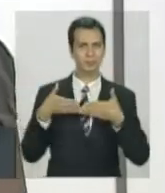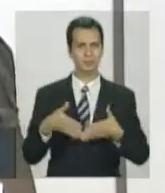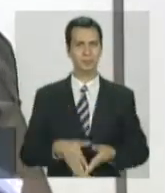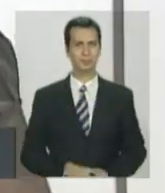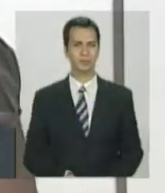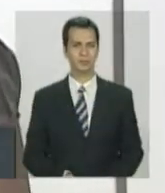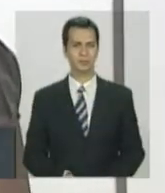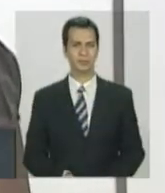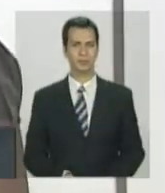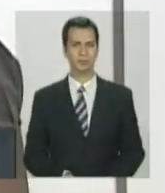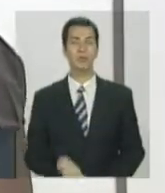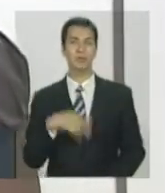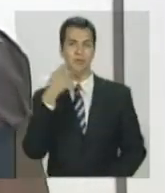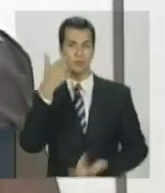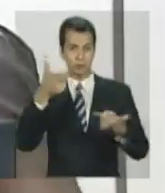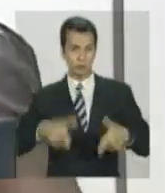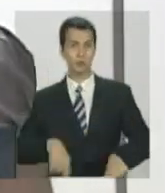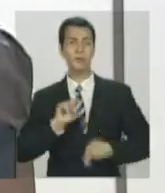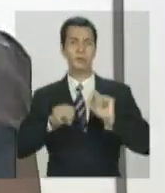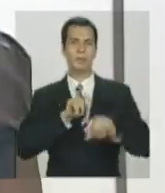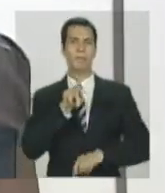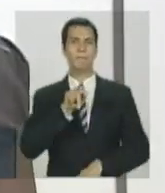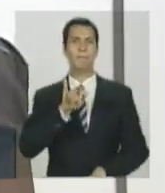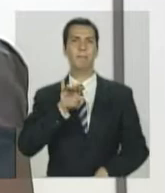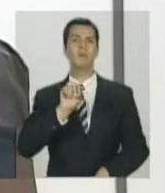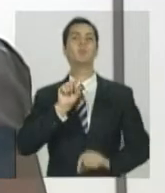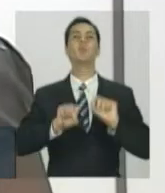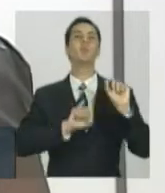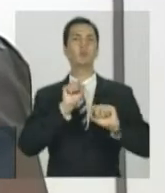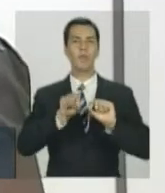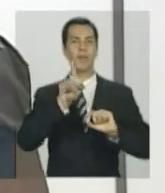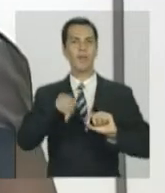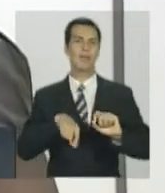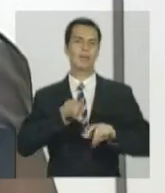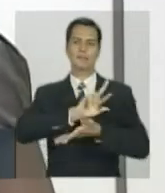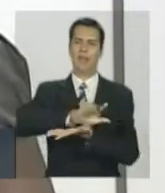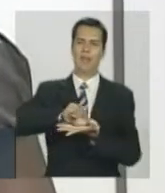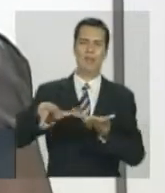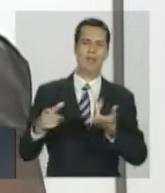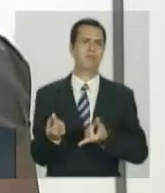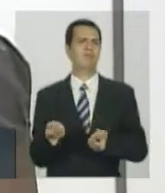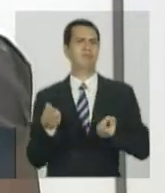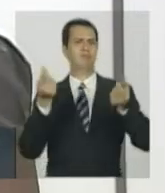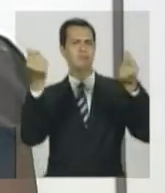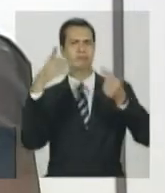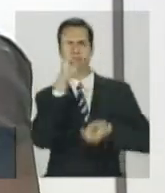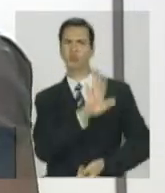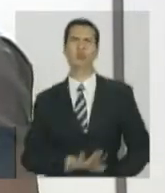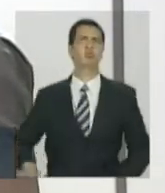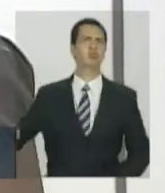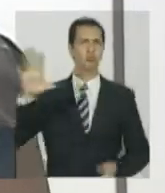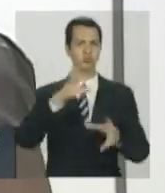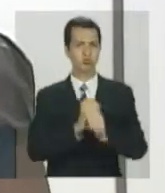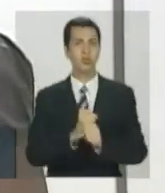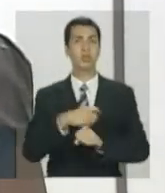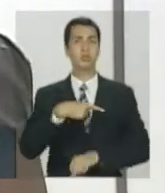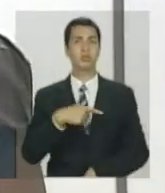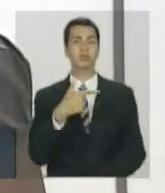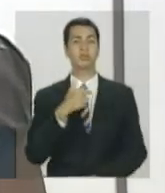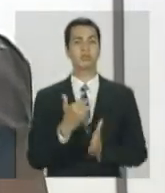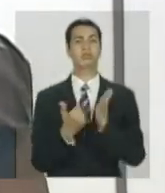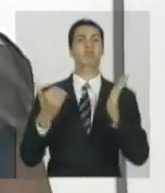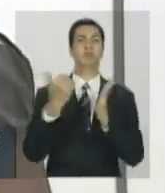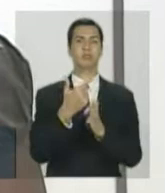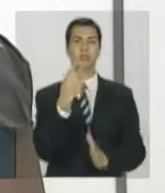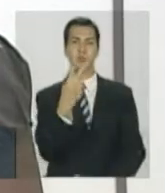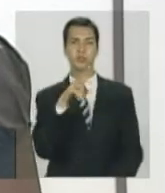bem, Renata? Bem, repetindo então, o produto interno bruto, que é a soma das riquezas produzidas por um país, apresentou um crescimento de 2,7% em 2011,